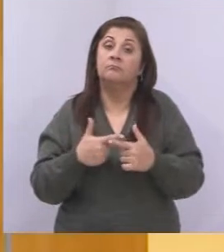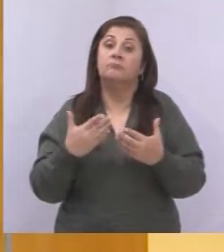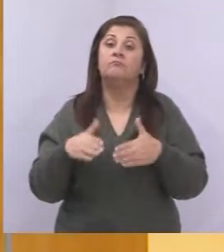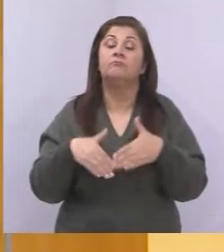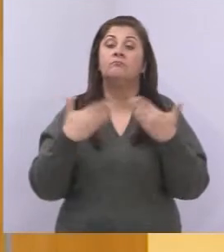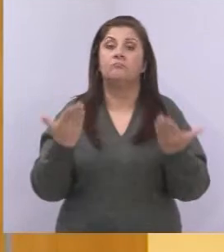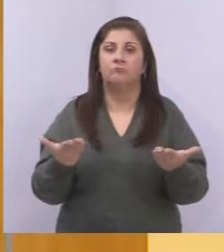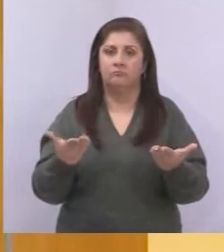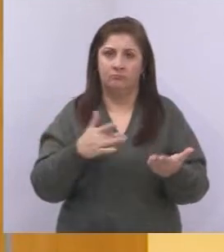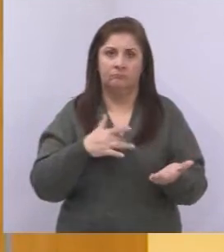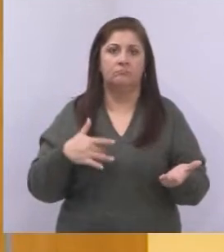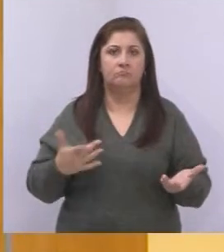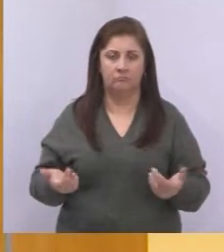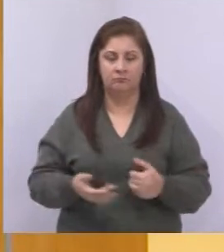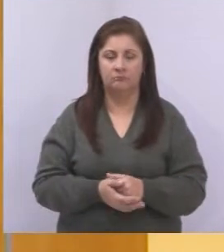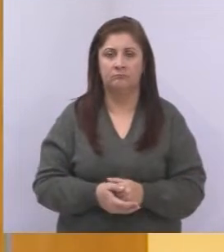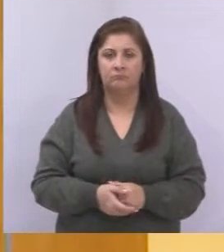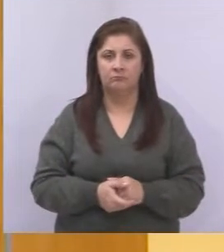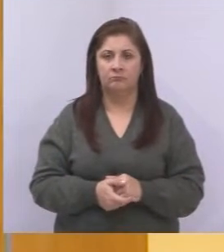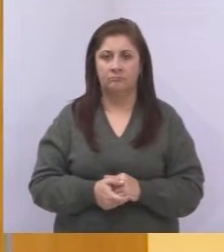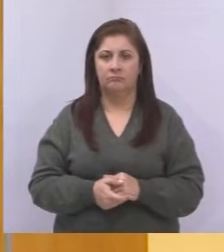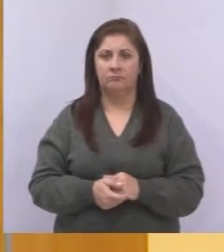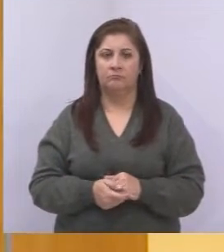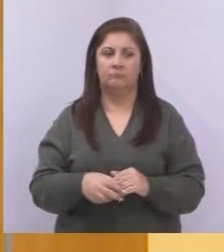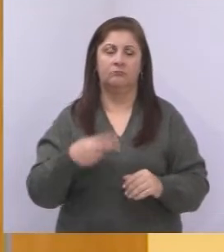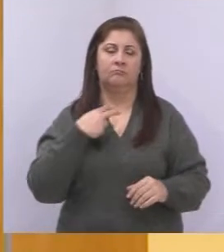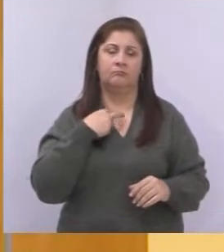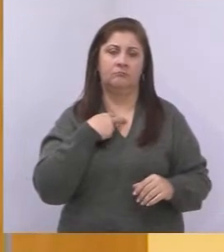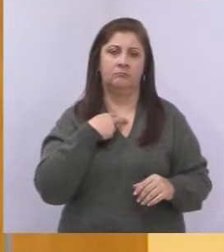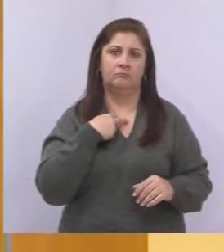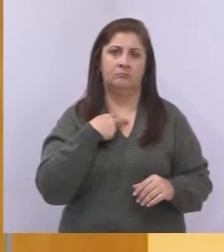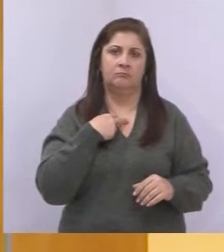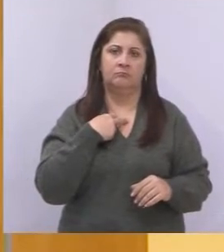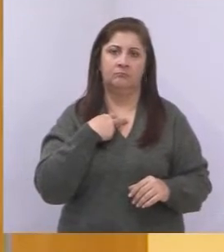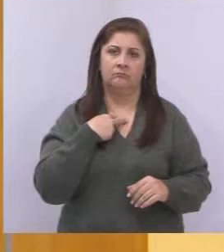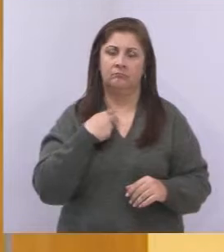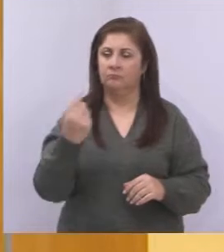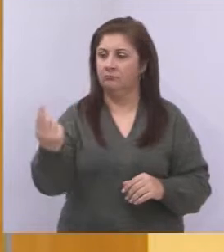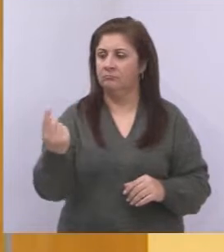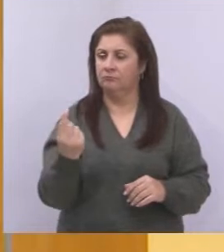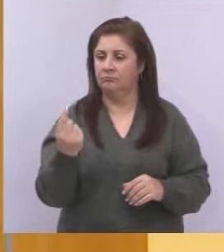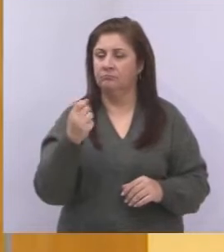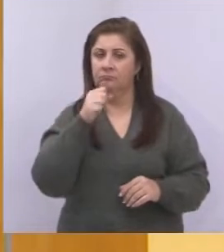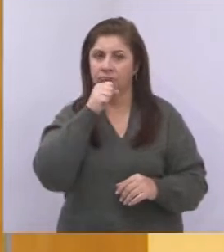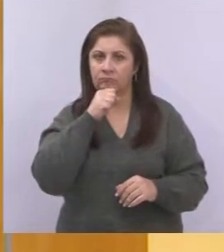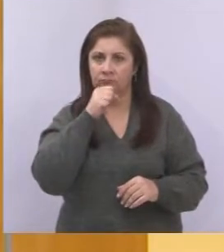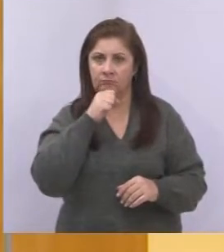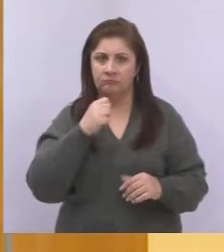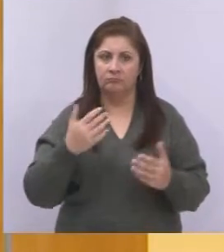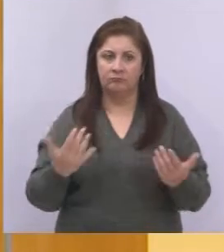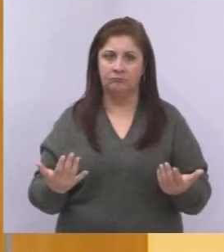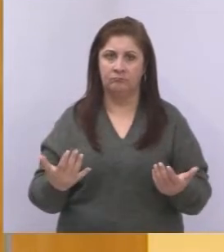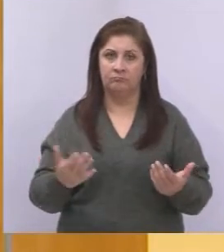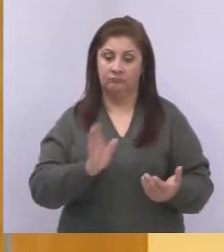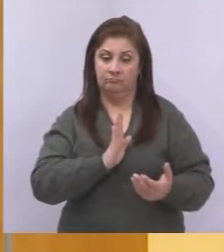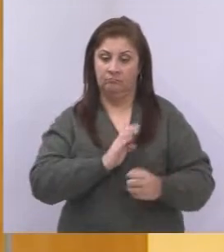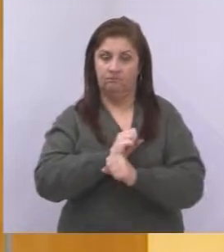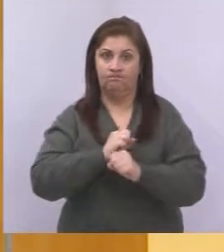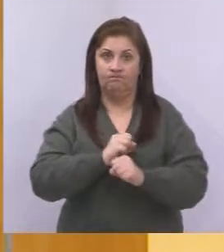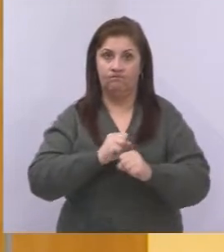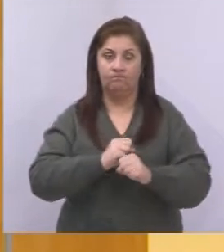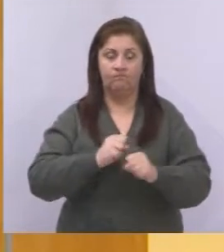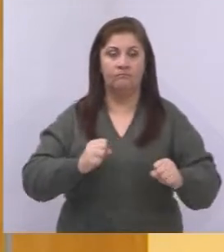saúde, concordo, né? Nós não podemos pegar um idoso que está de infarto,